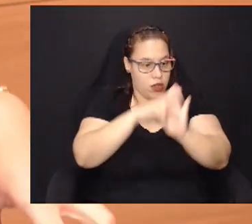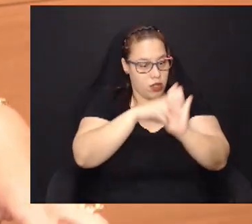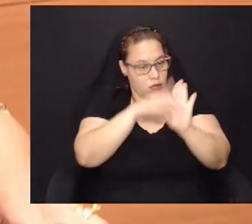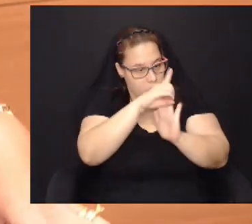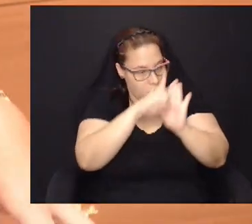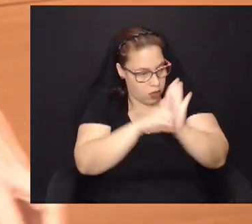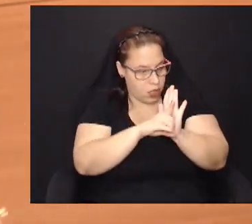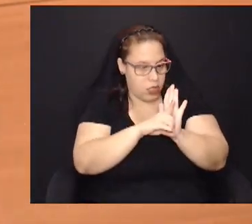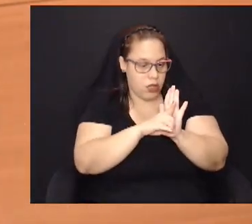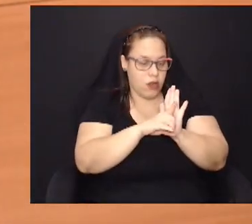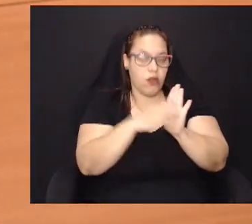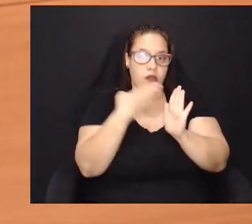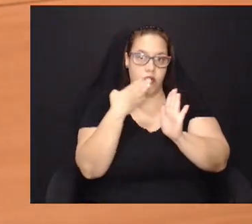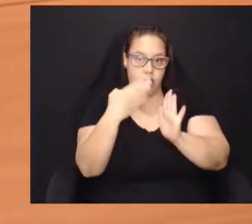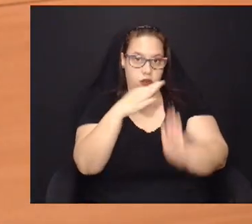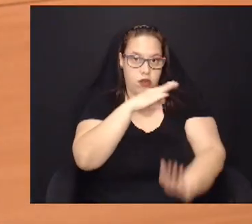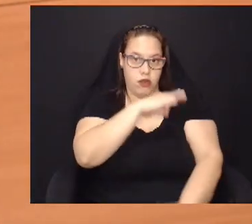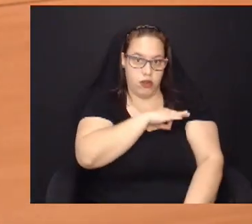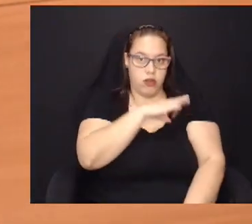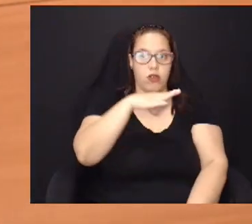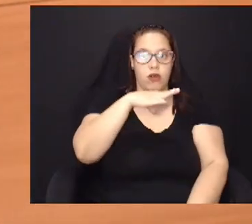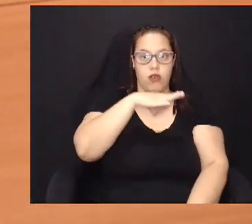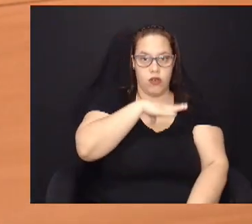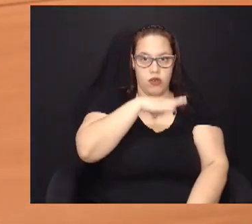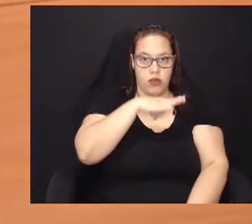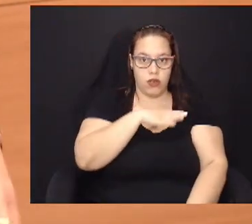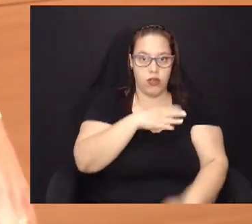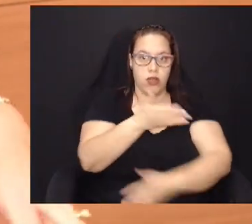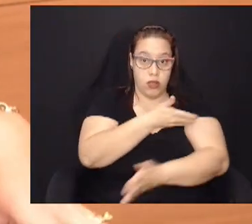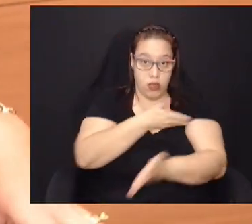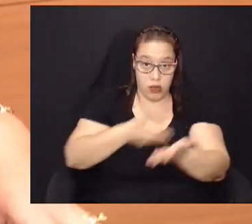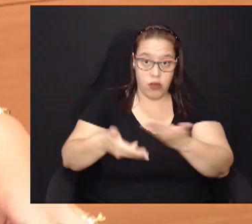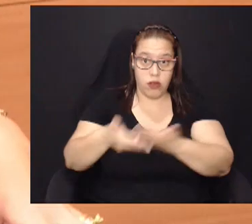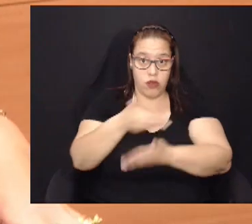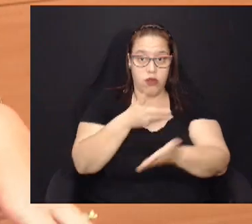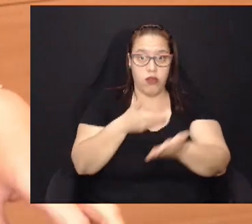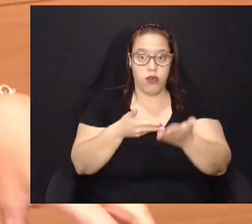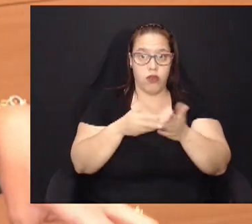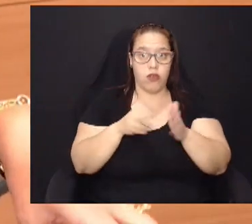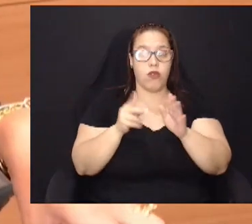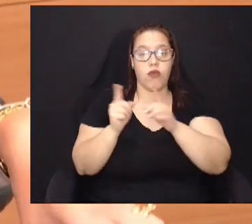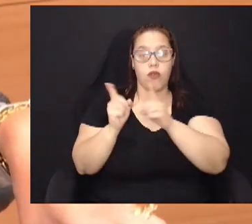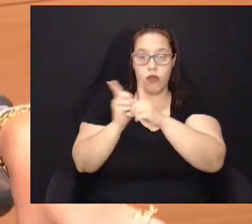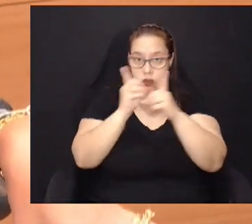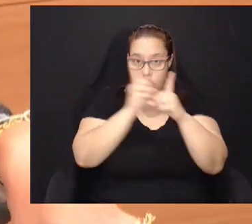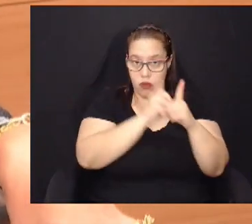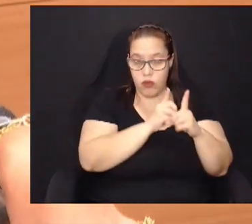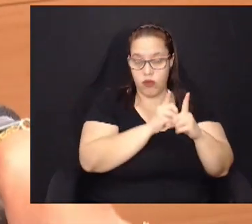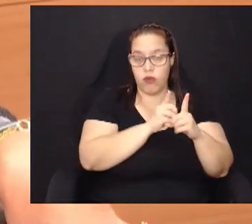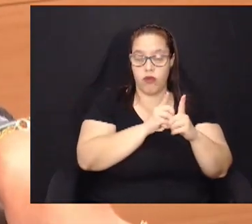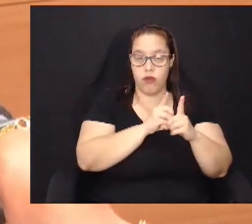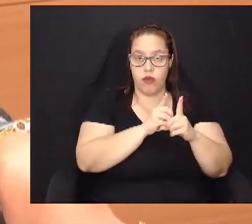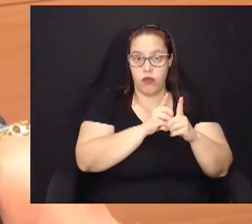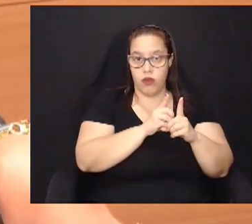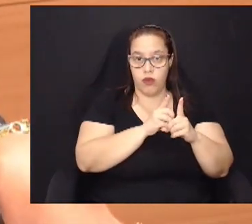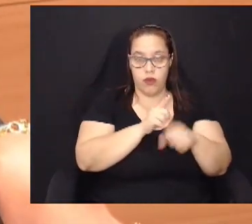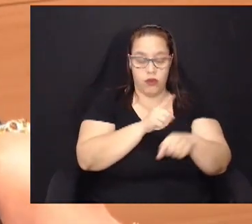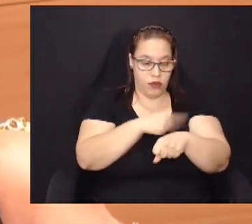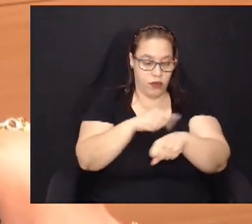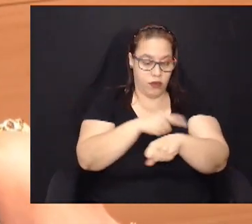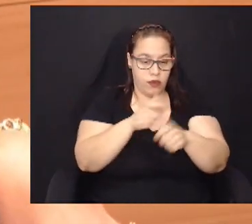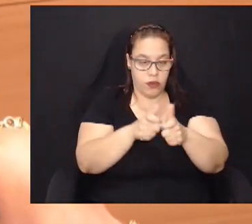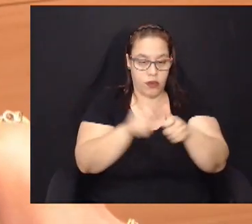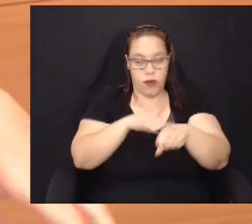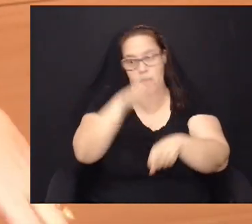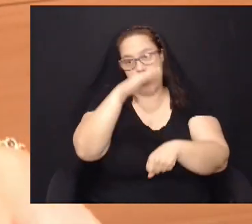solicitando que a Guarda Municipal participasse das consultas com relação a extensões de horário,